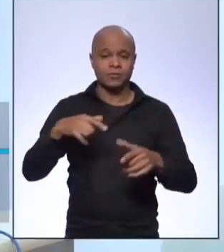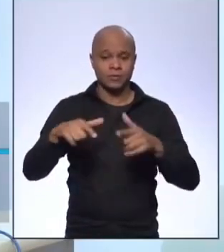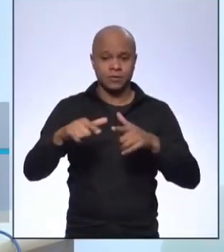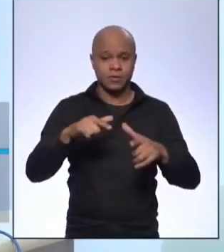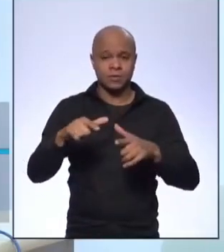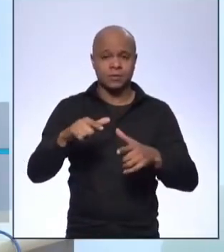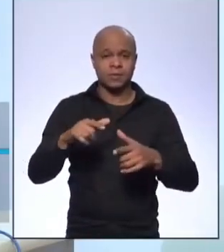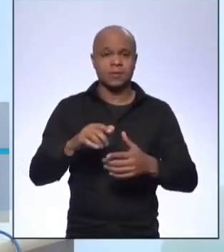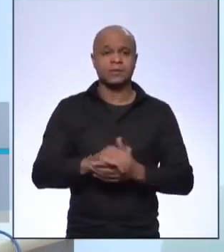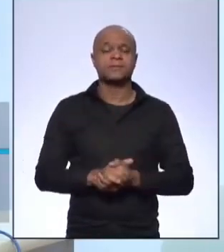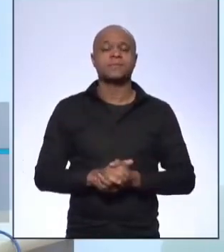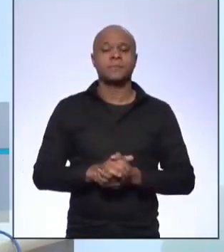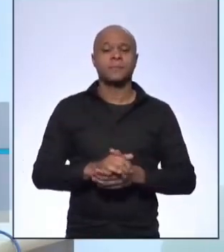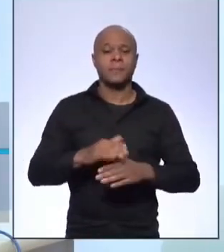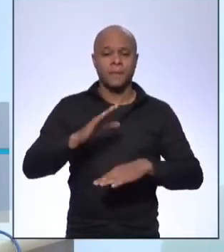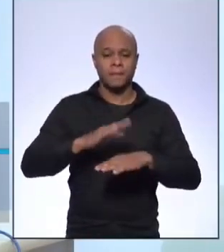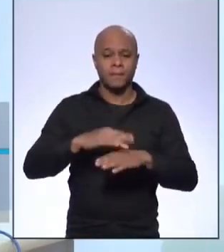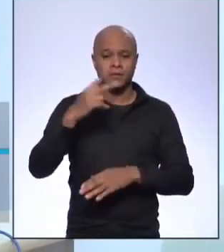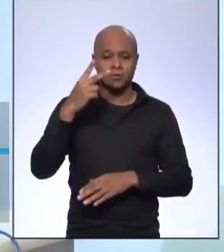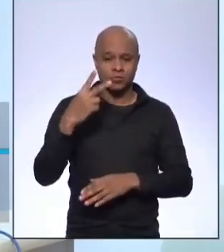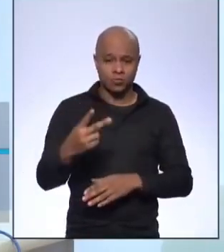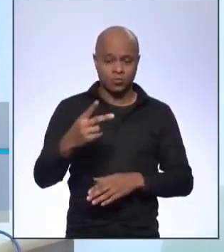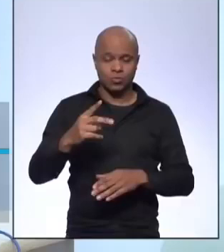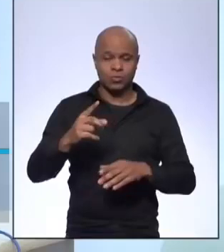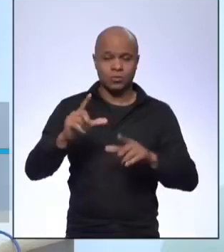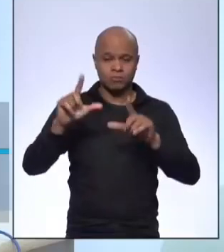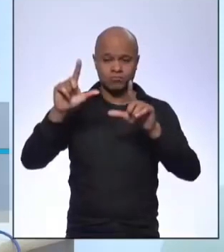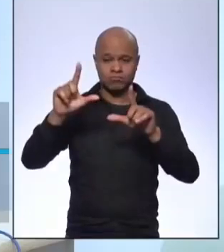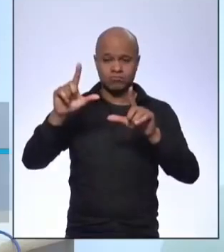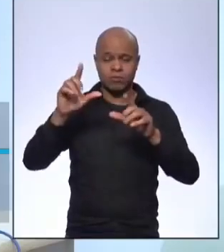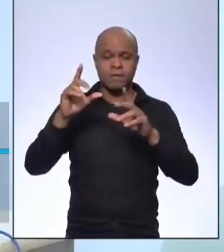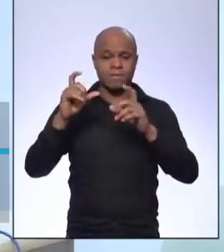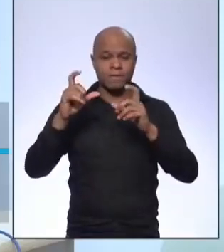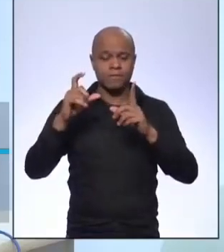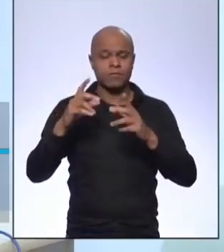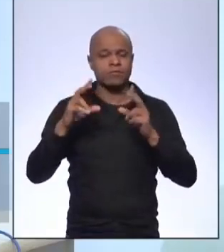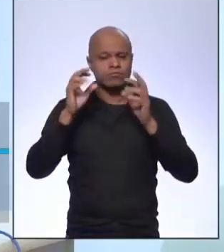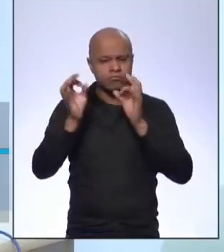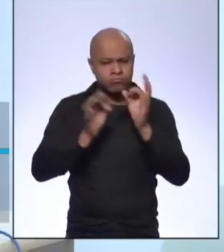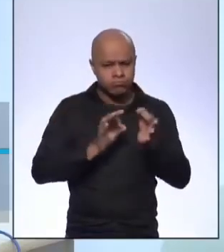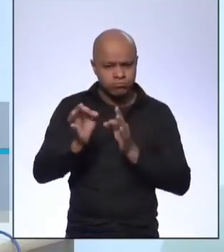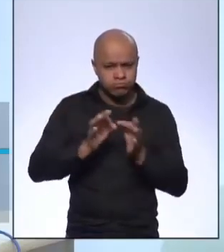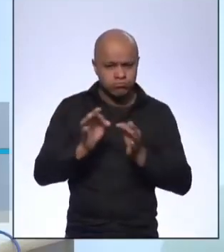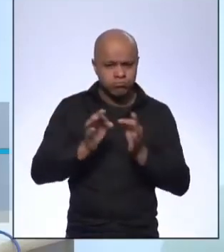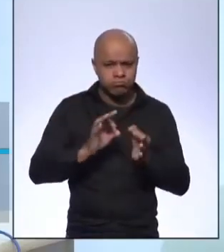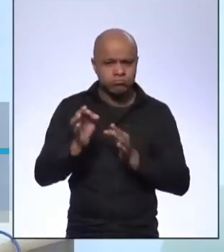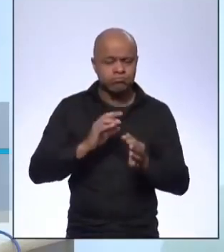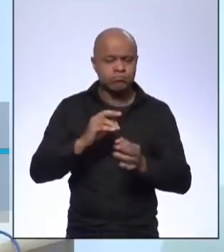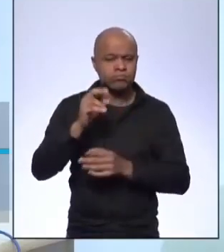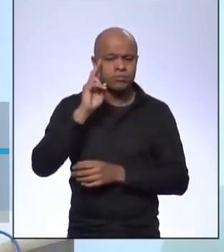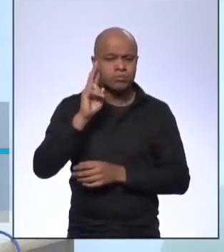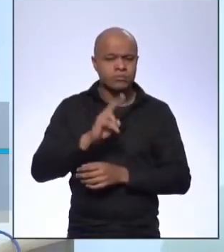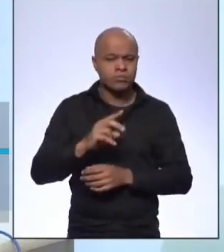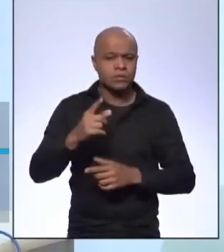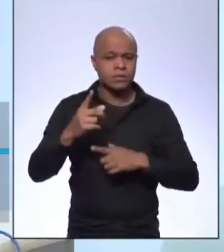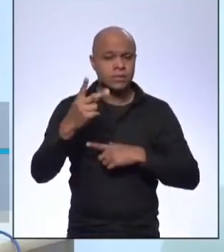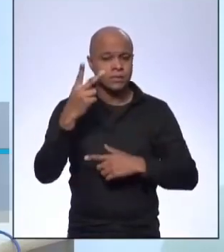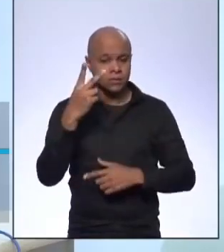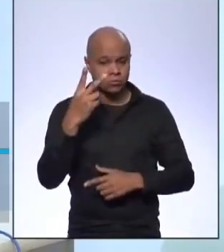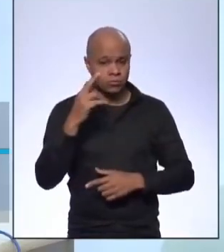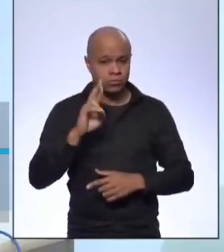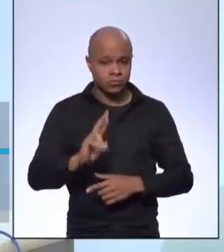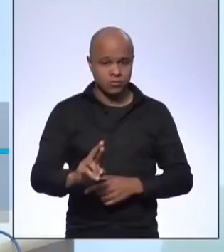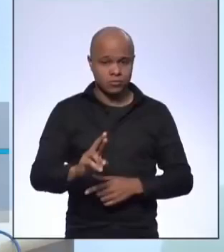atividade, nós teremos outros 2 recortes da mesma obra para vocês analisarem. Mais uma vez pontuando, são 2